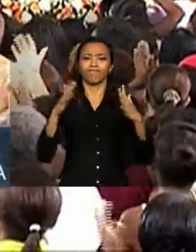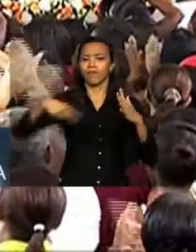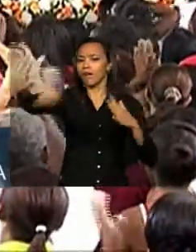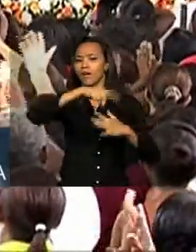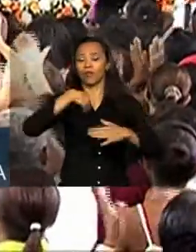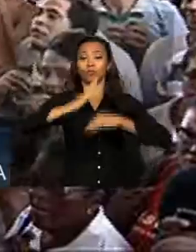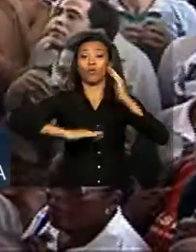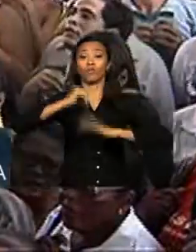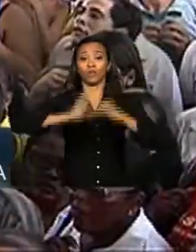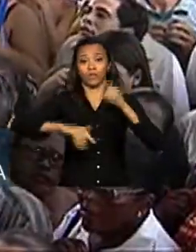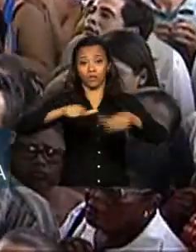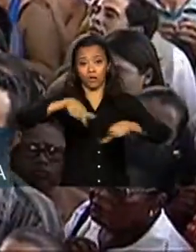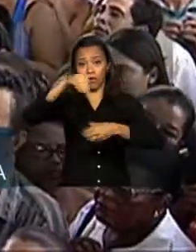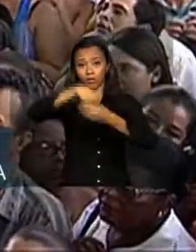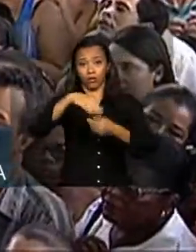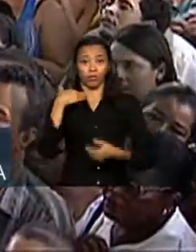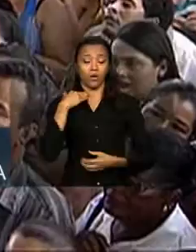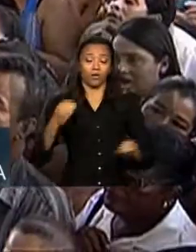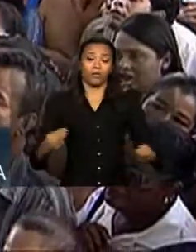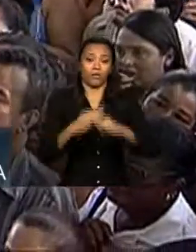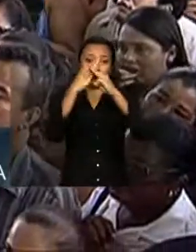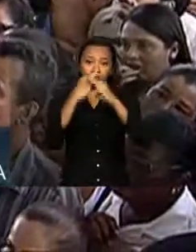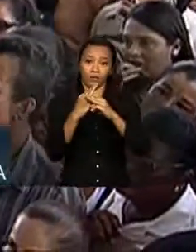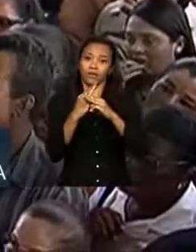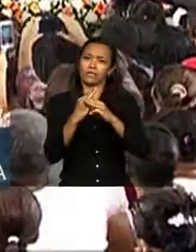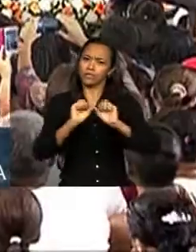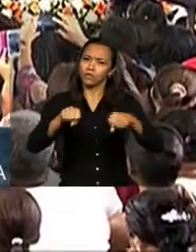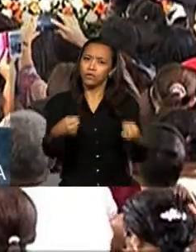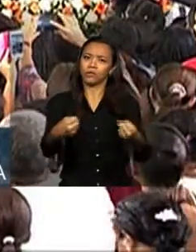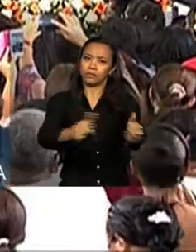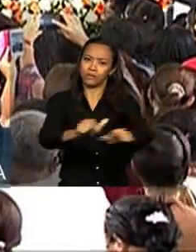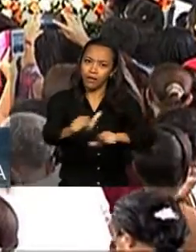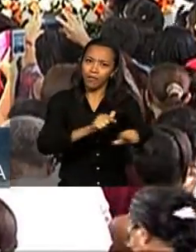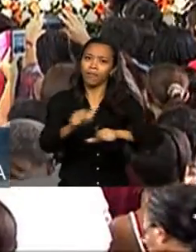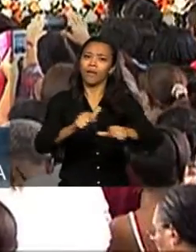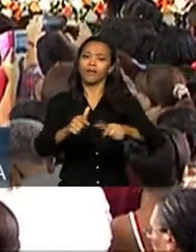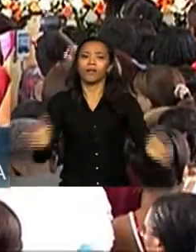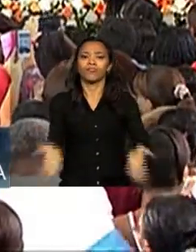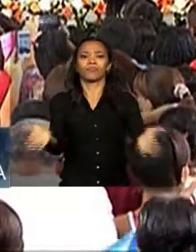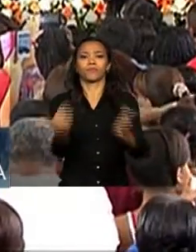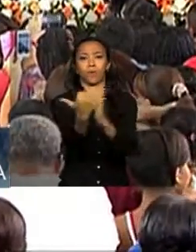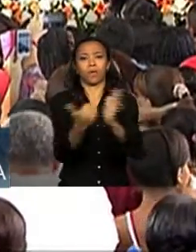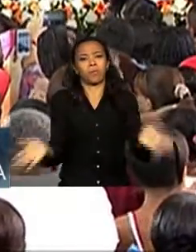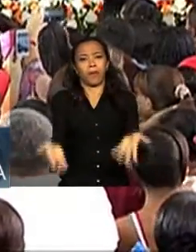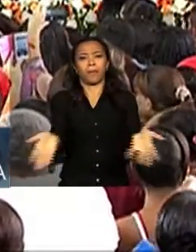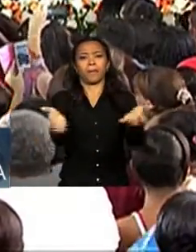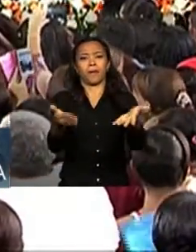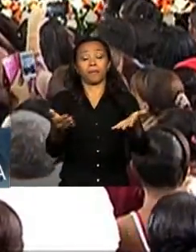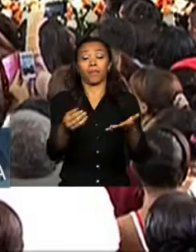Econômica Federal, que com muito esforço, muito trabalho, está construindo esse programa. Miriam, boa